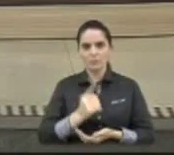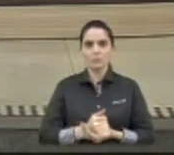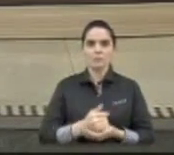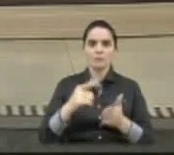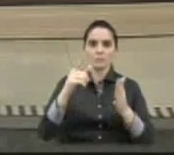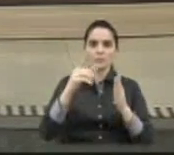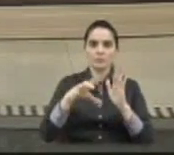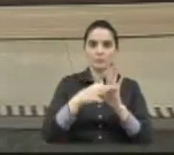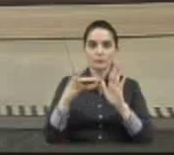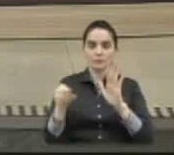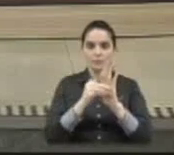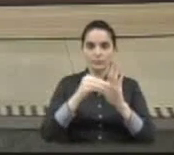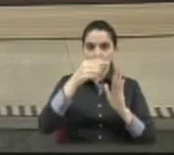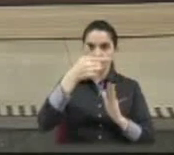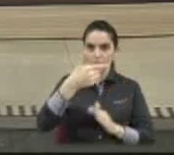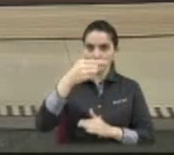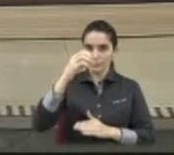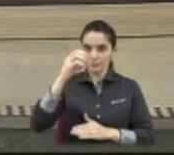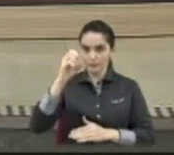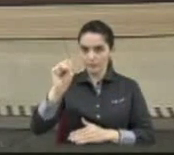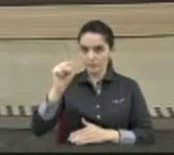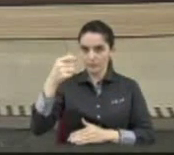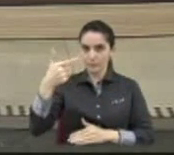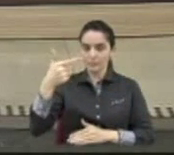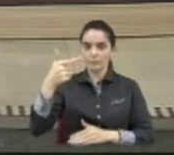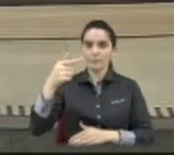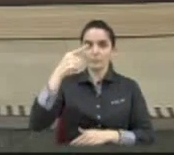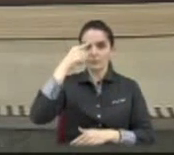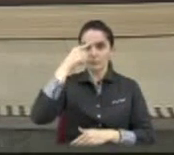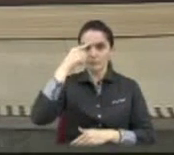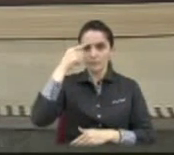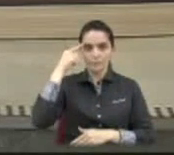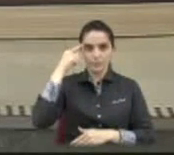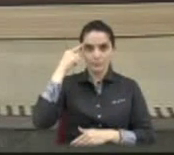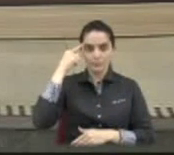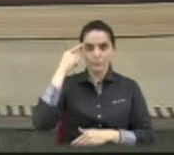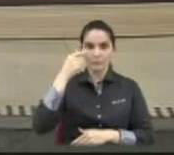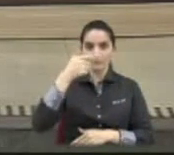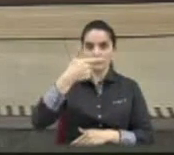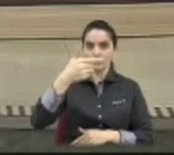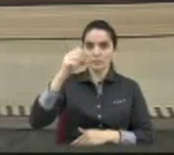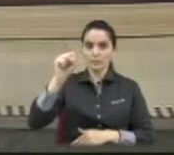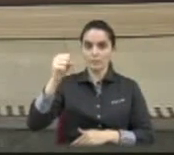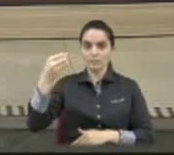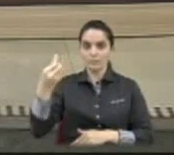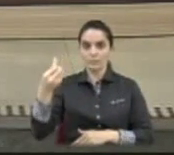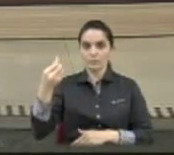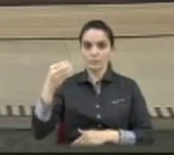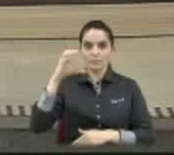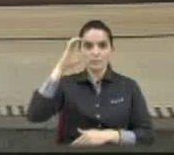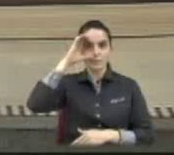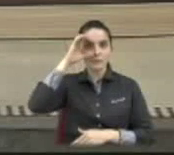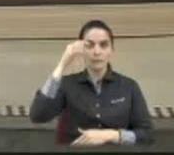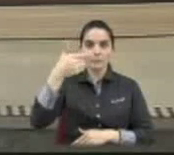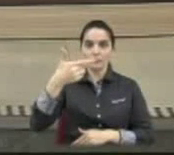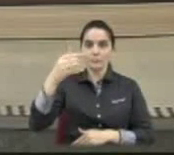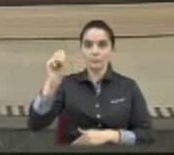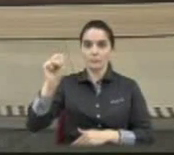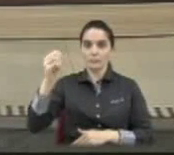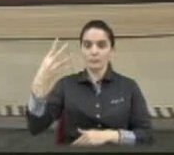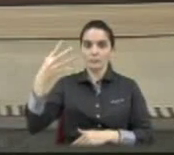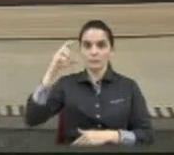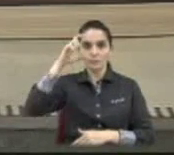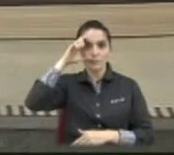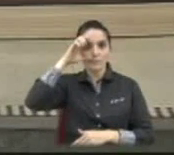emenda número 282, vereador Júlio César, 283, José Couto de Jesus, 284, José Couto